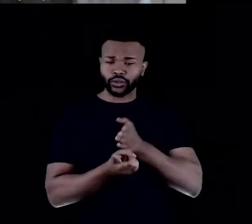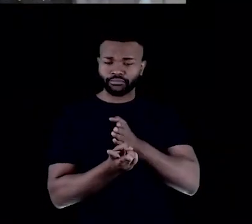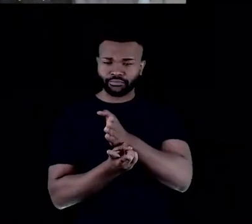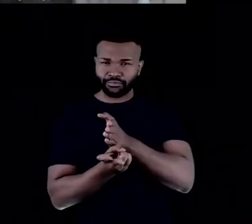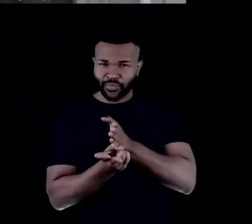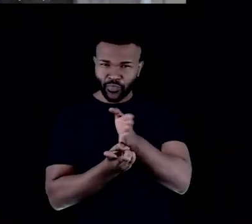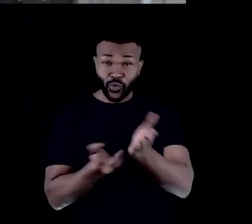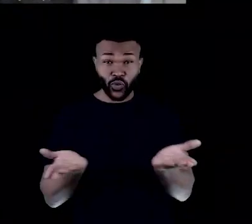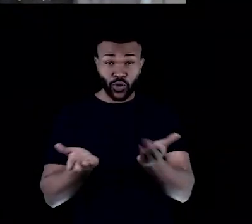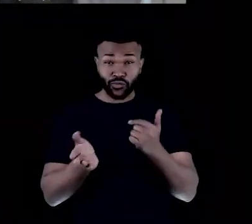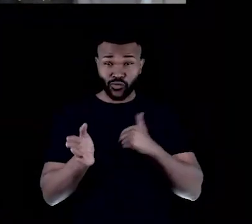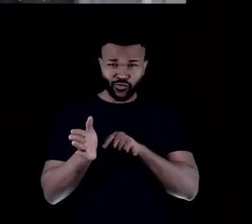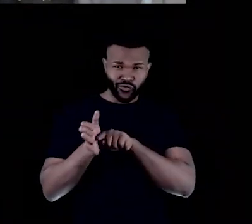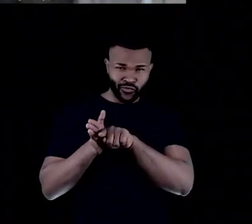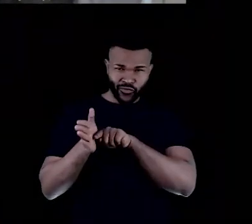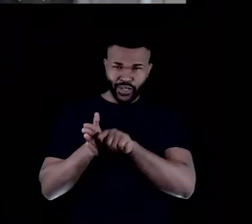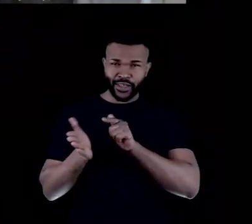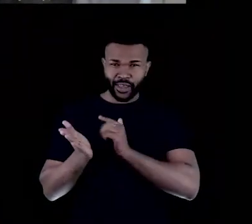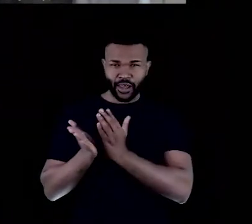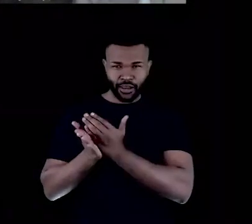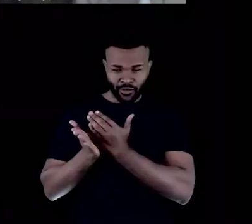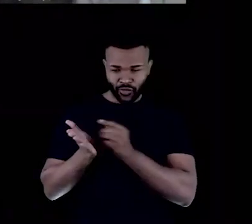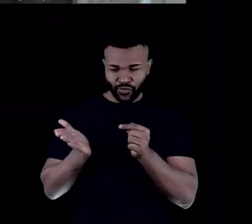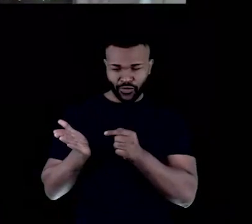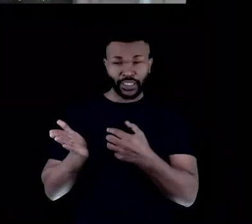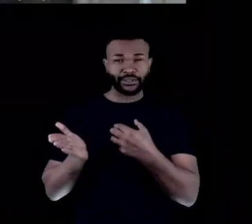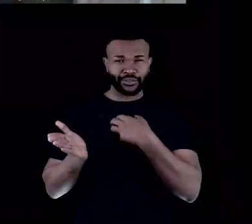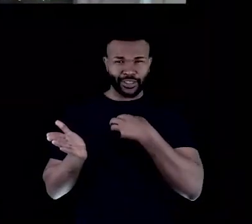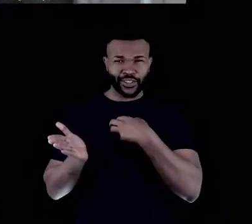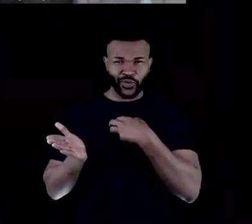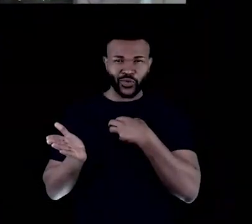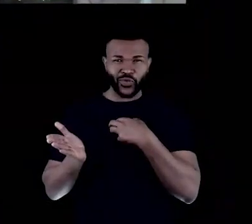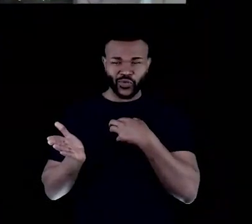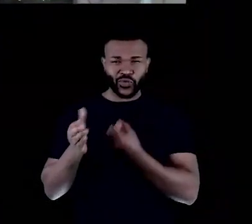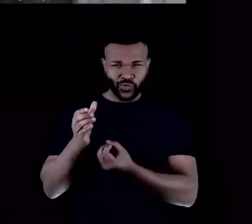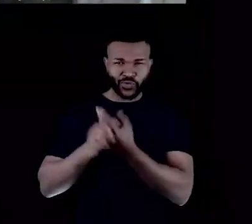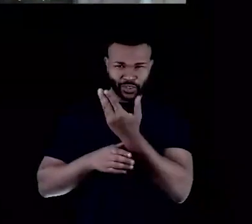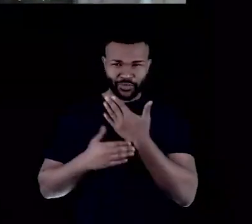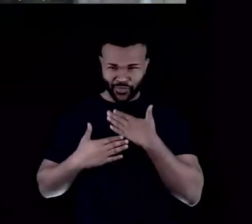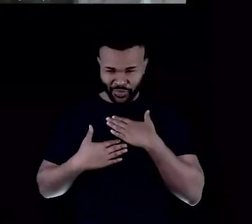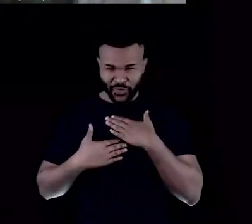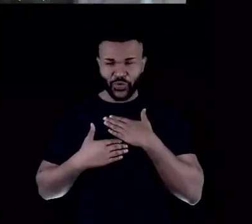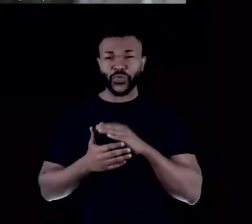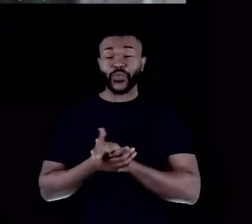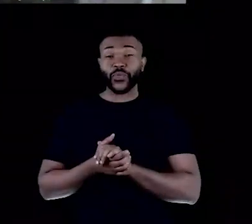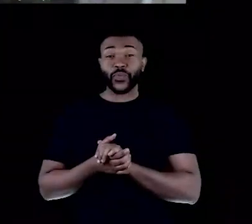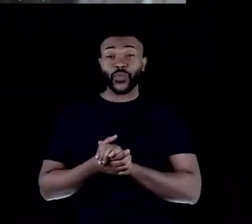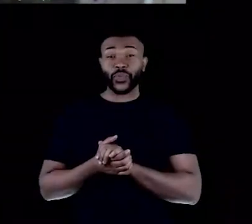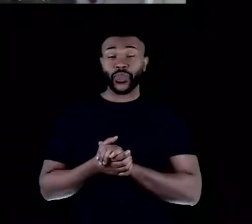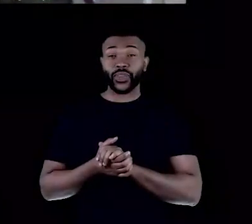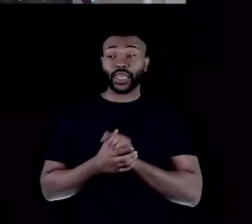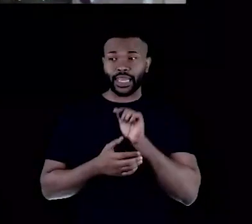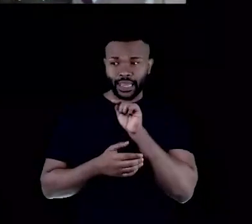dois caminhos recentes que eu investiguei bastante isso, assim, que tem esse livro Sinto, que foi esse penúltimo que eu lancei,